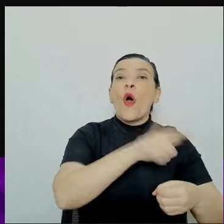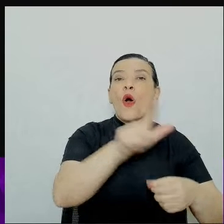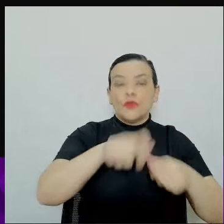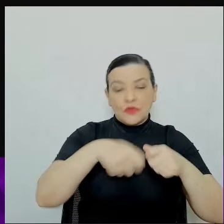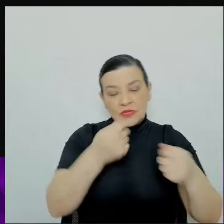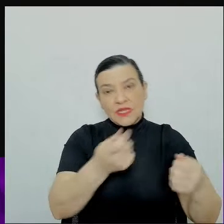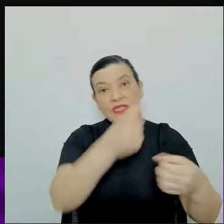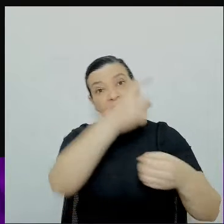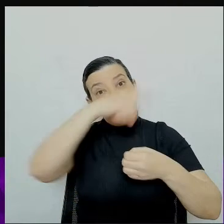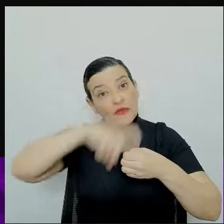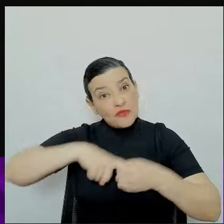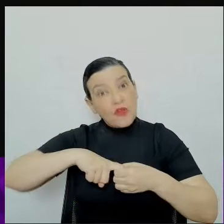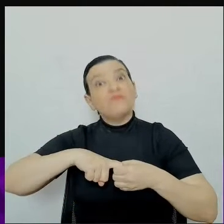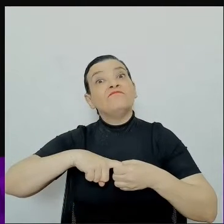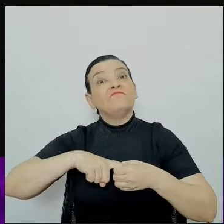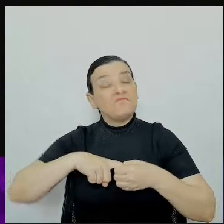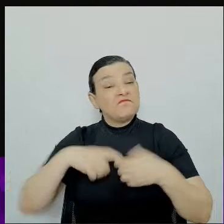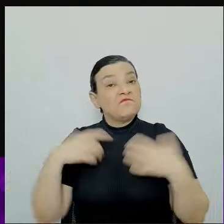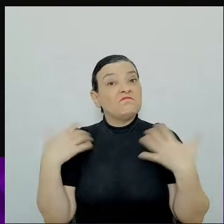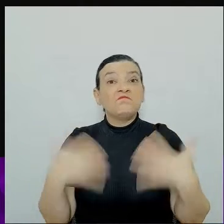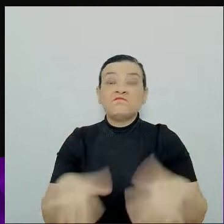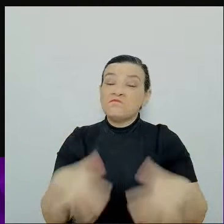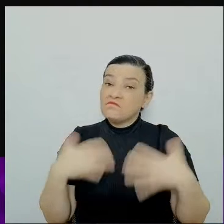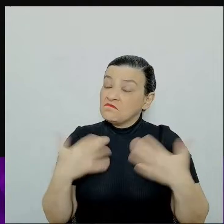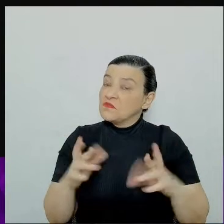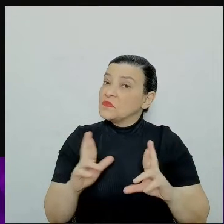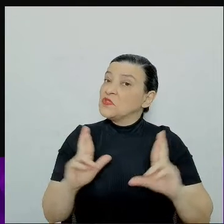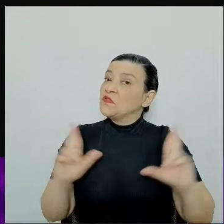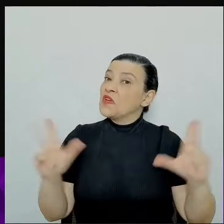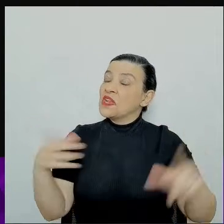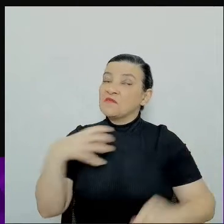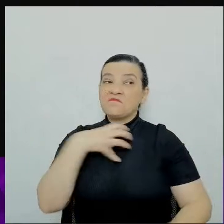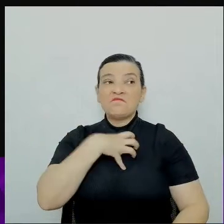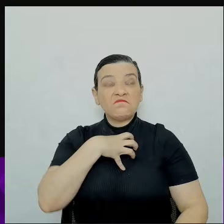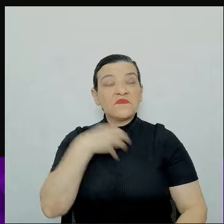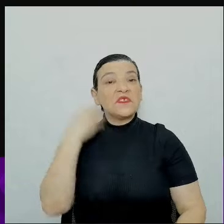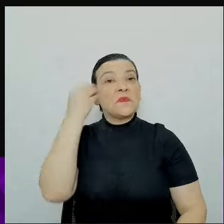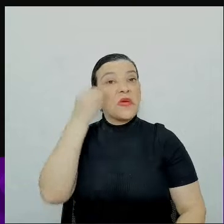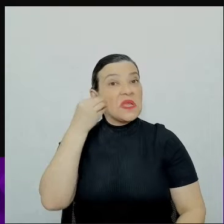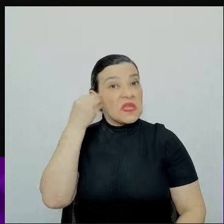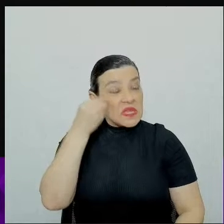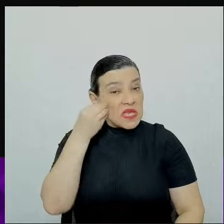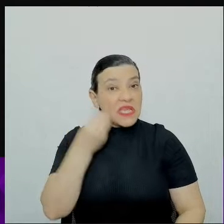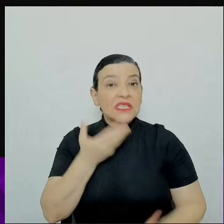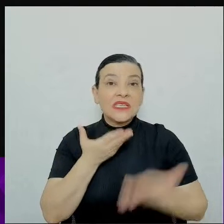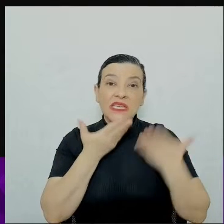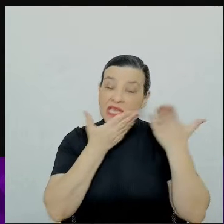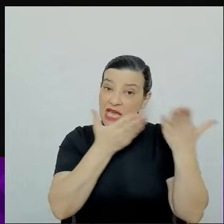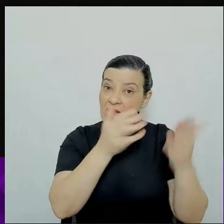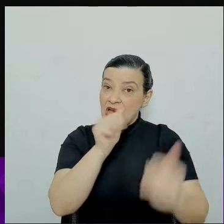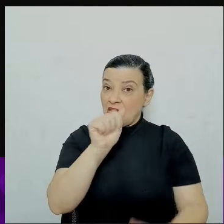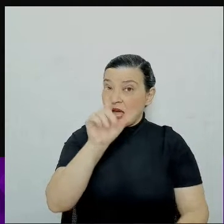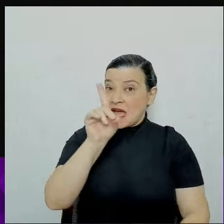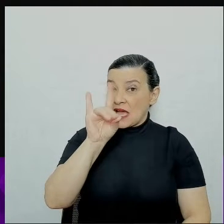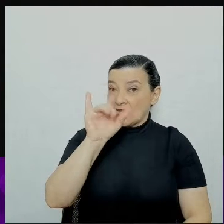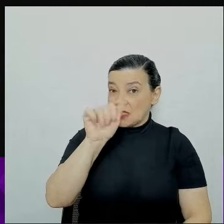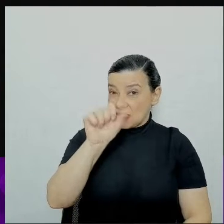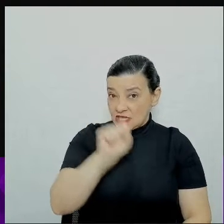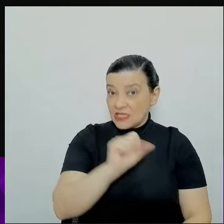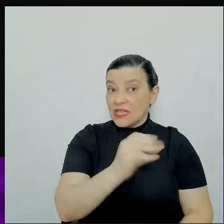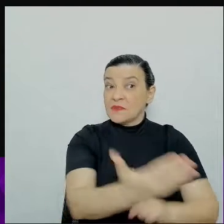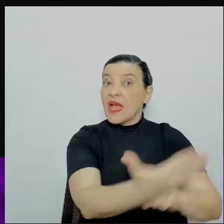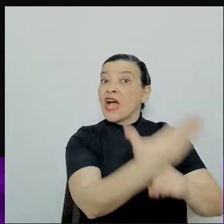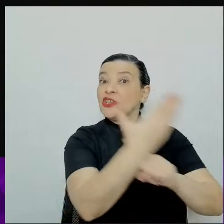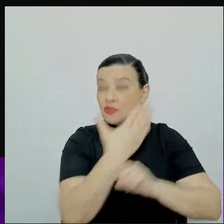Então, esse tipo de coisa fez muita diferença na minha experiência e eles resolveram um problema, né? Porque para minha mãe aquilo era um